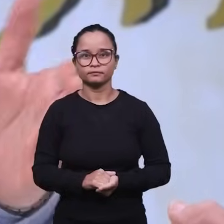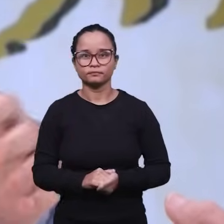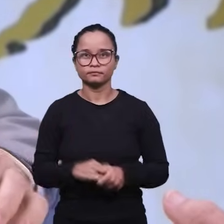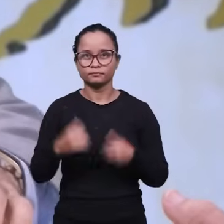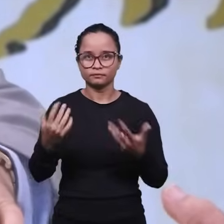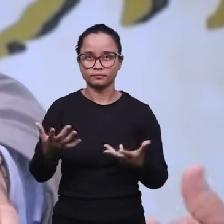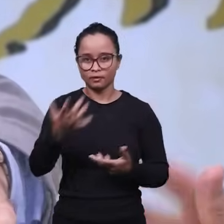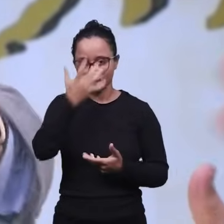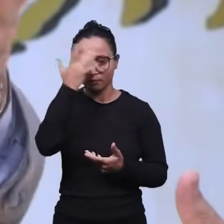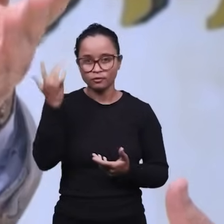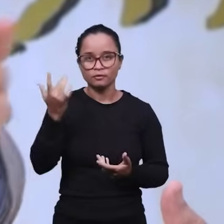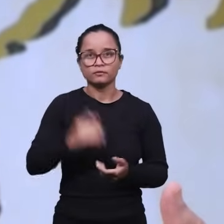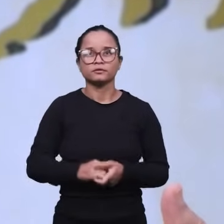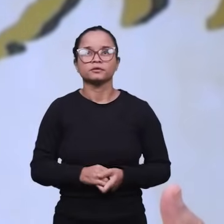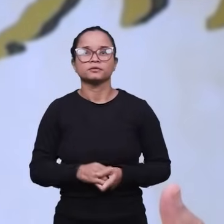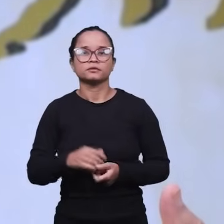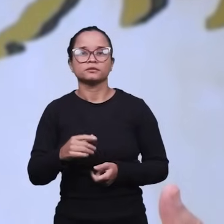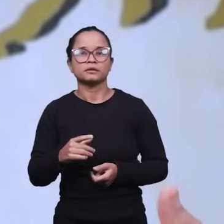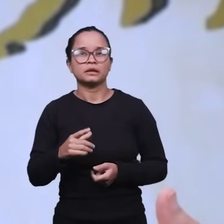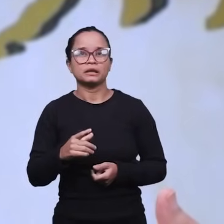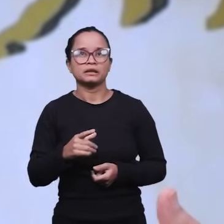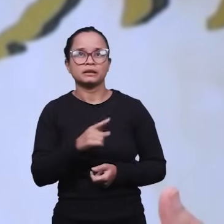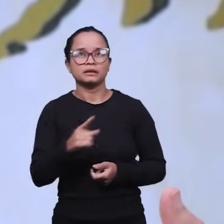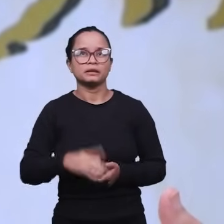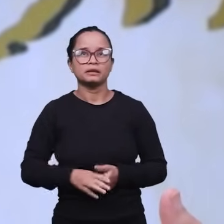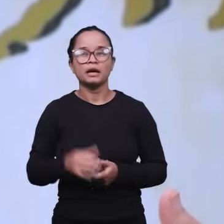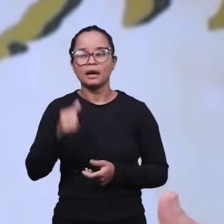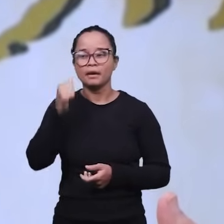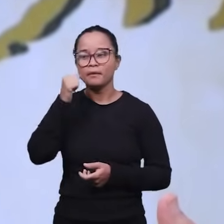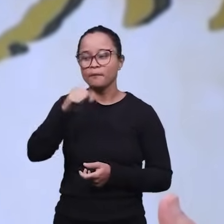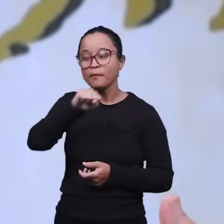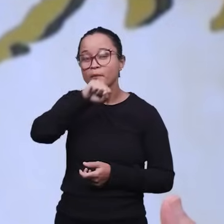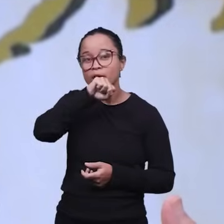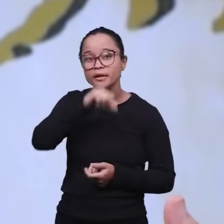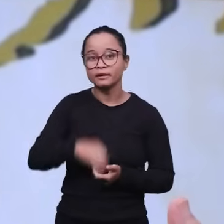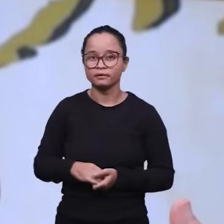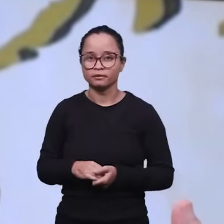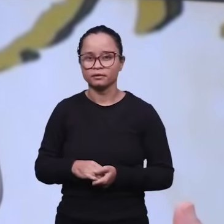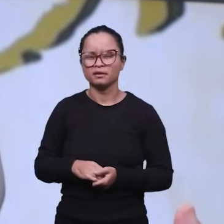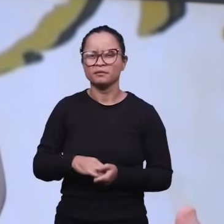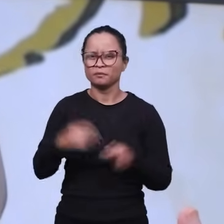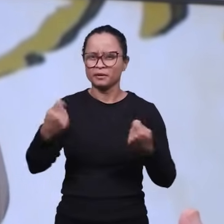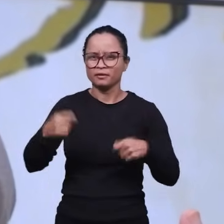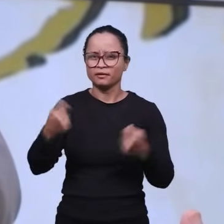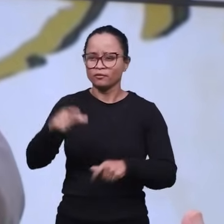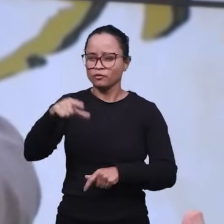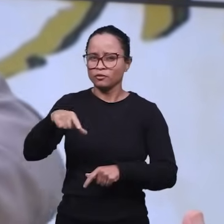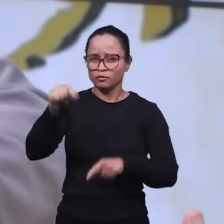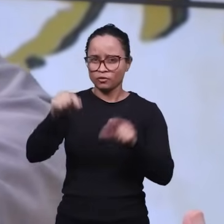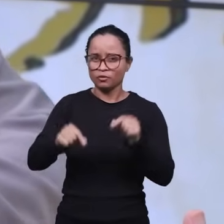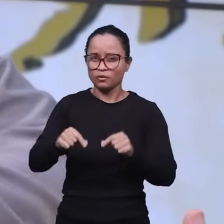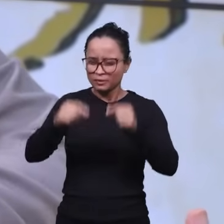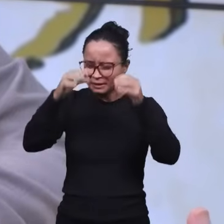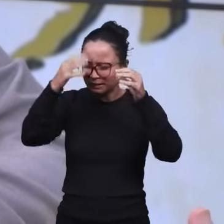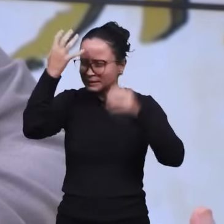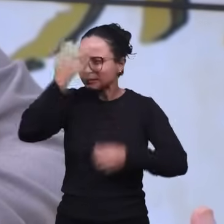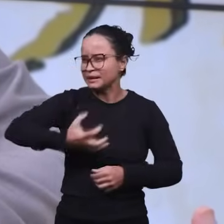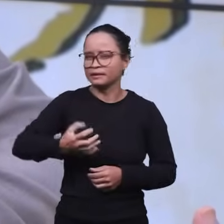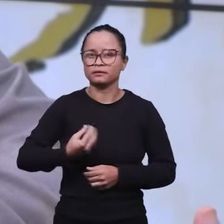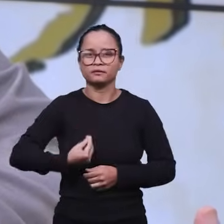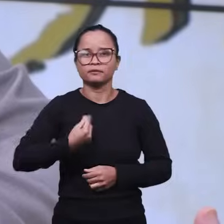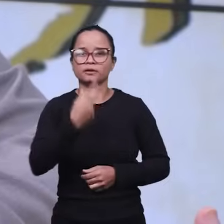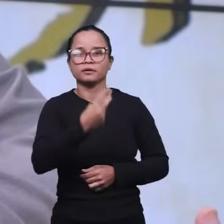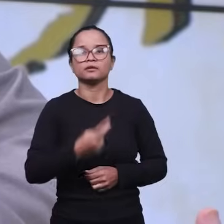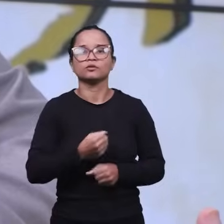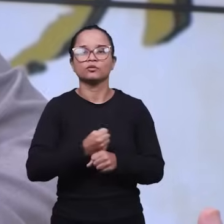A pessoa envolvida na experiência, a minha mãe, e ela precisou tomar uma decisão muito séria na vida dela, em